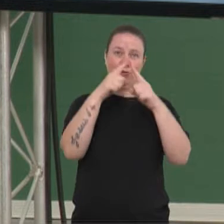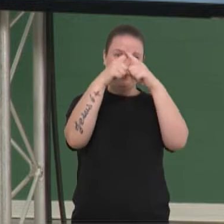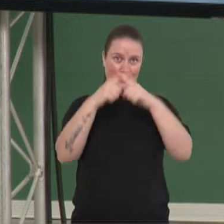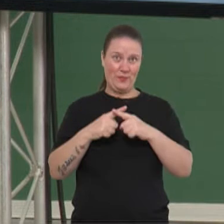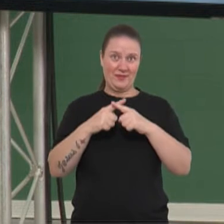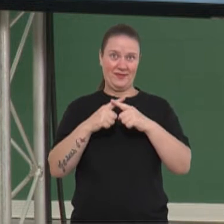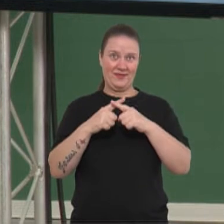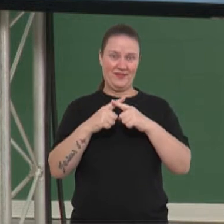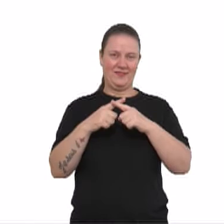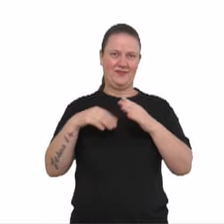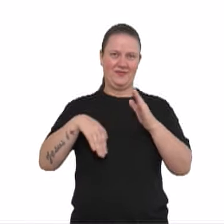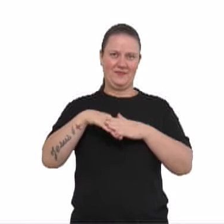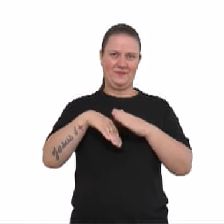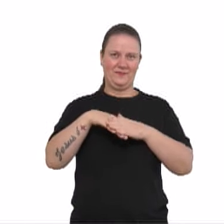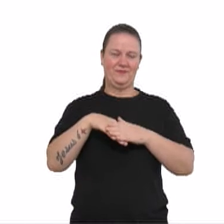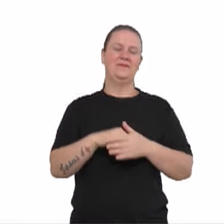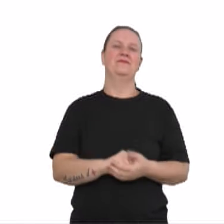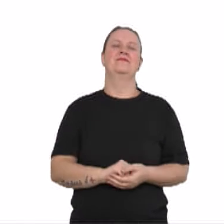13/5/2018.